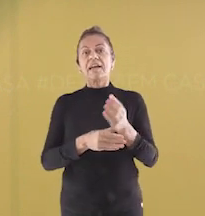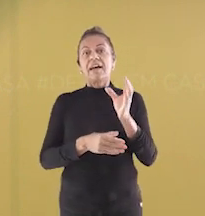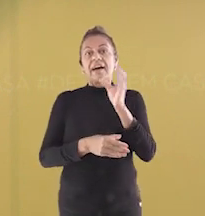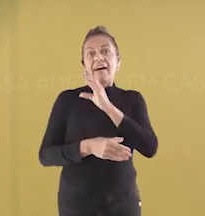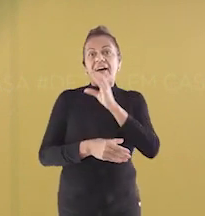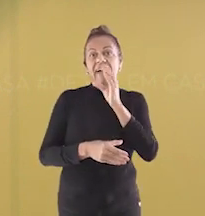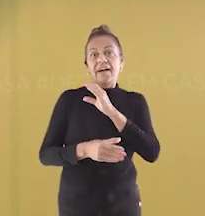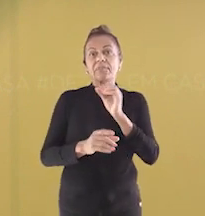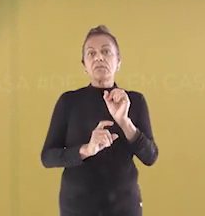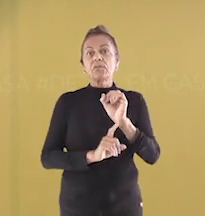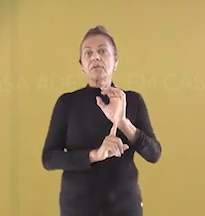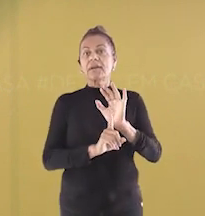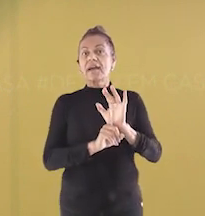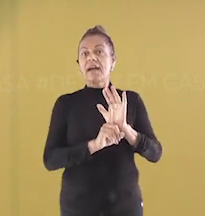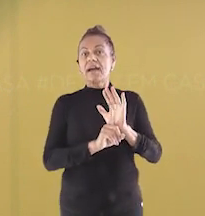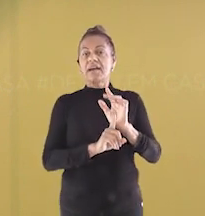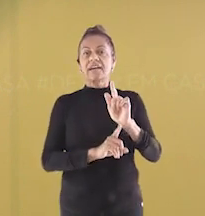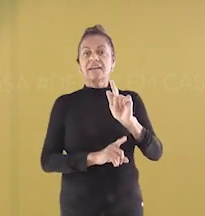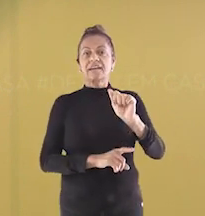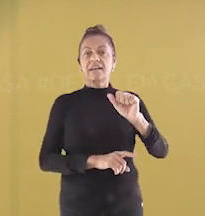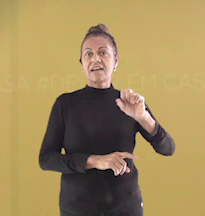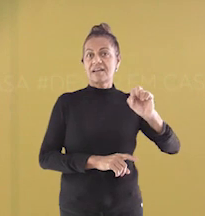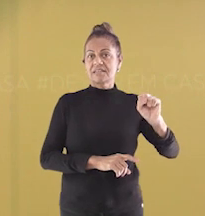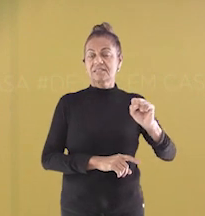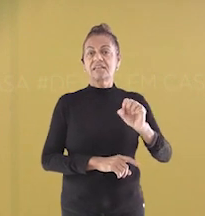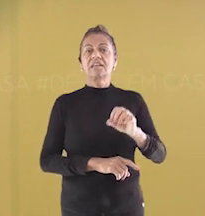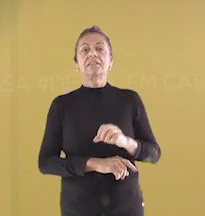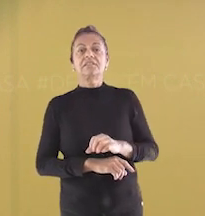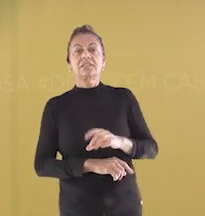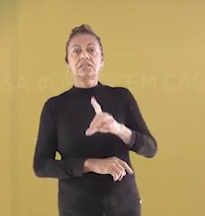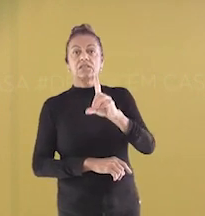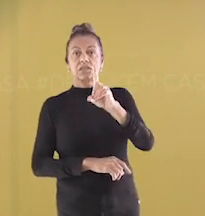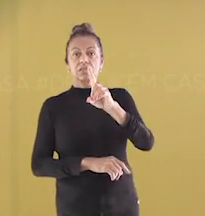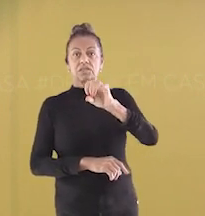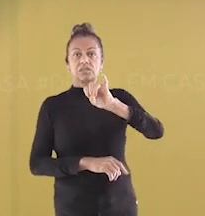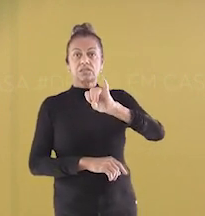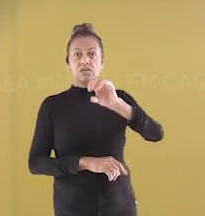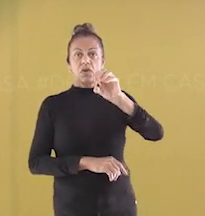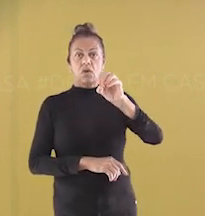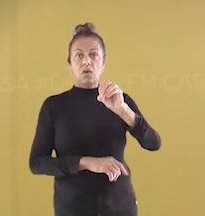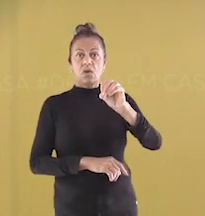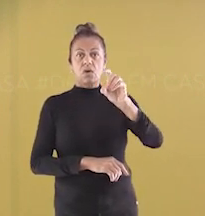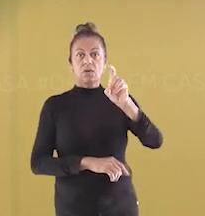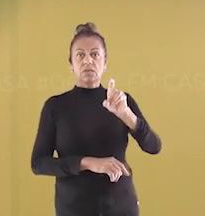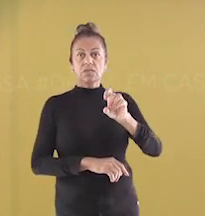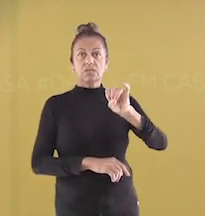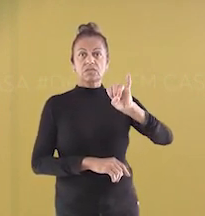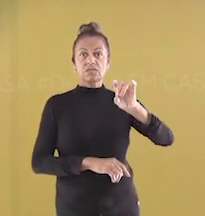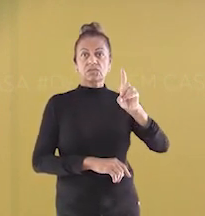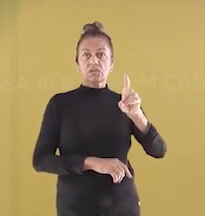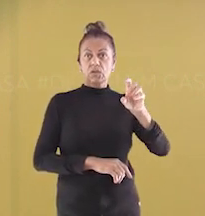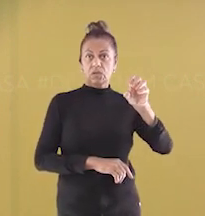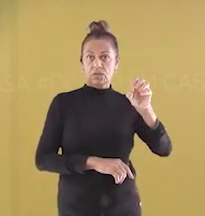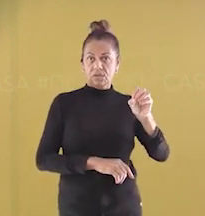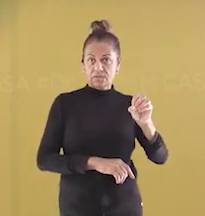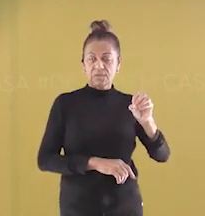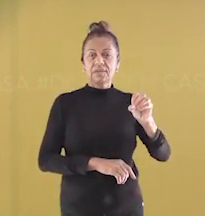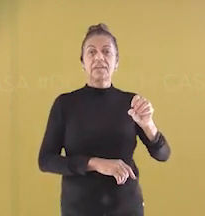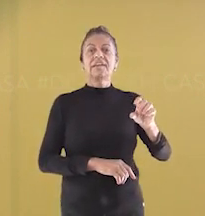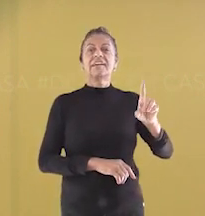que vai gerar a formação quase que imediata de um gás chamado dióxido de carbono. Isso